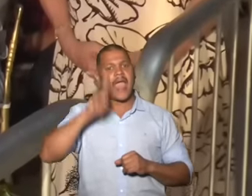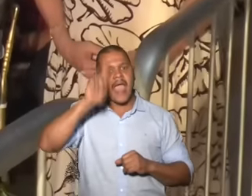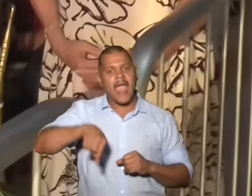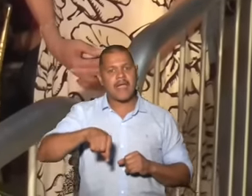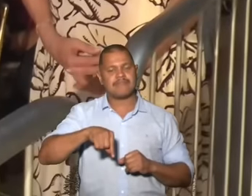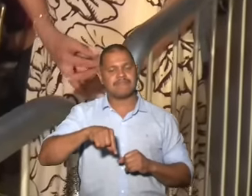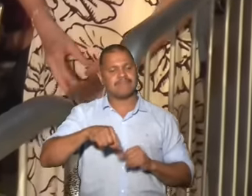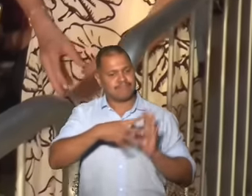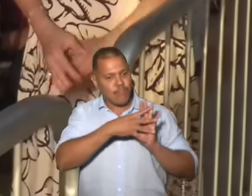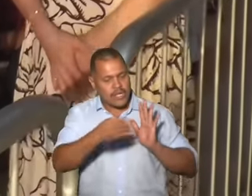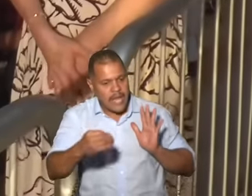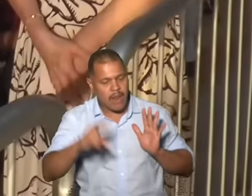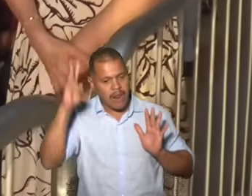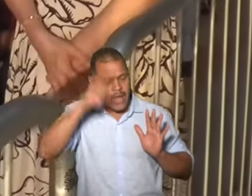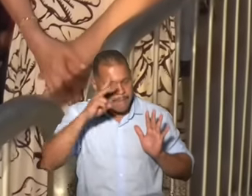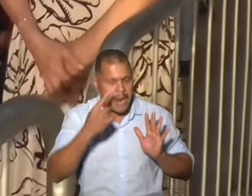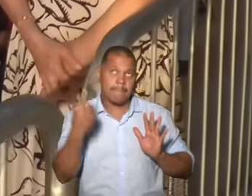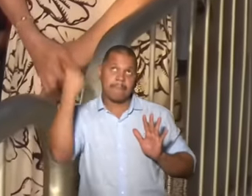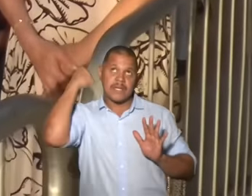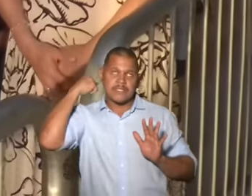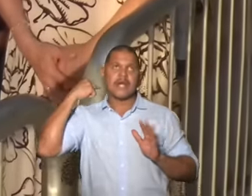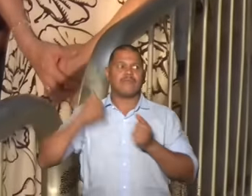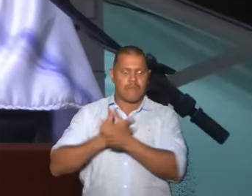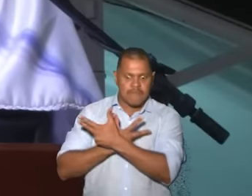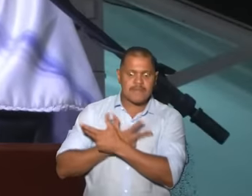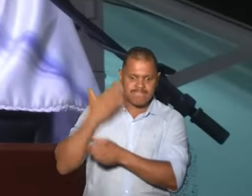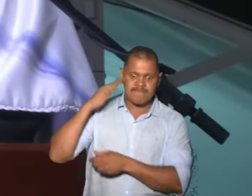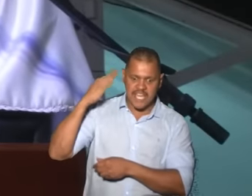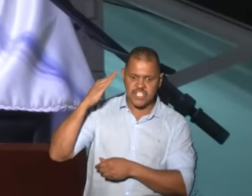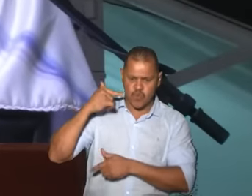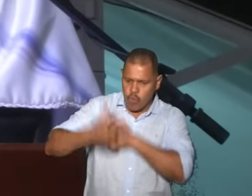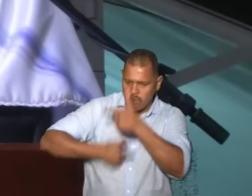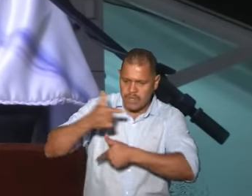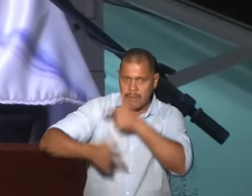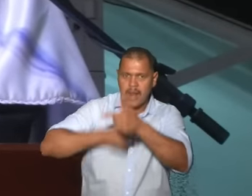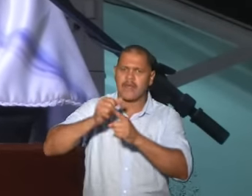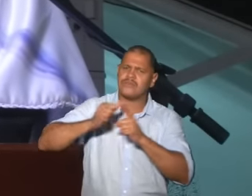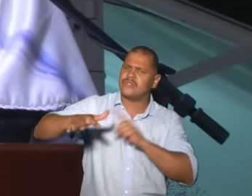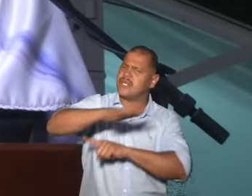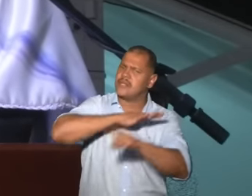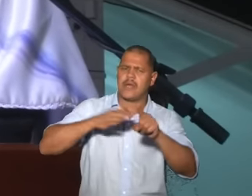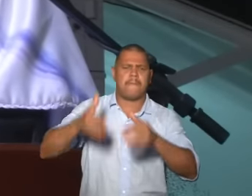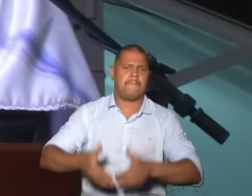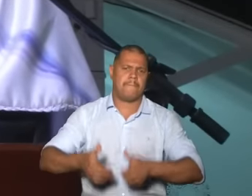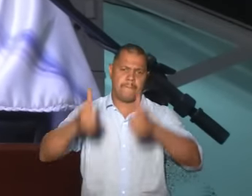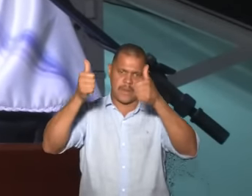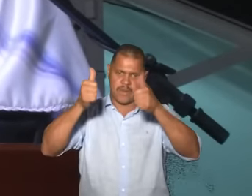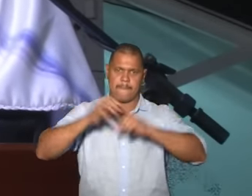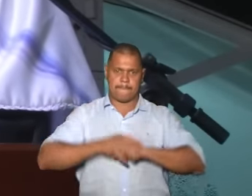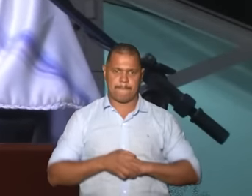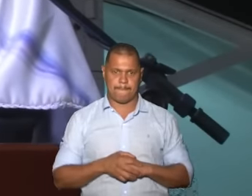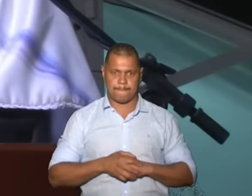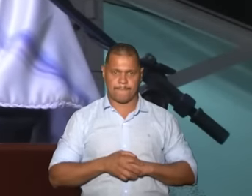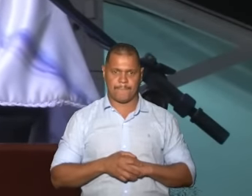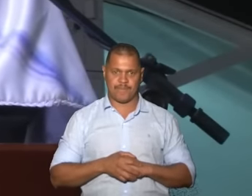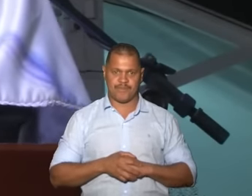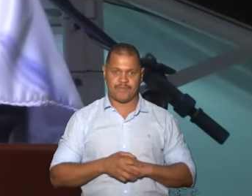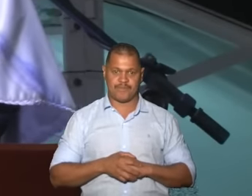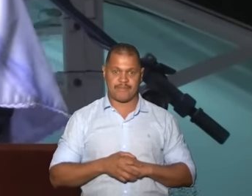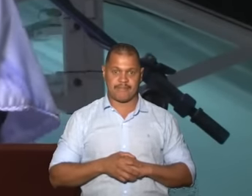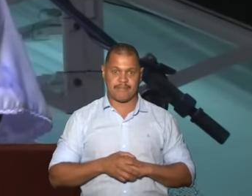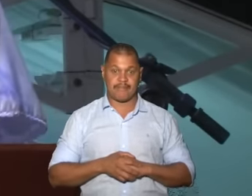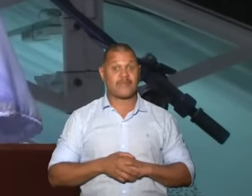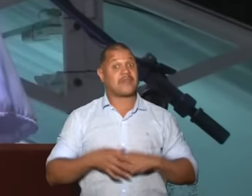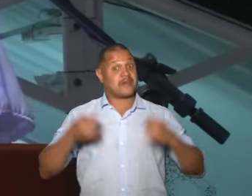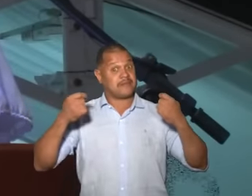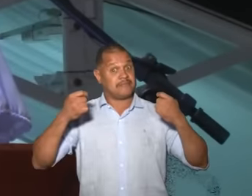exemplos vivos do que mais importa: ter esperança e agir por dias melhores e mais promissores. É necessário